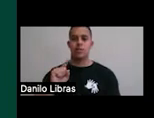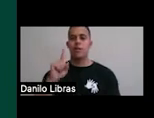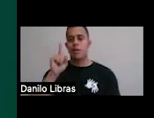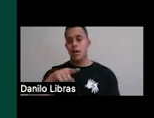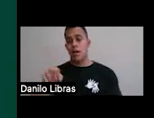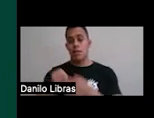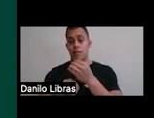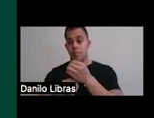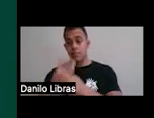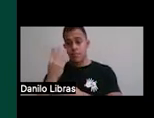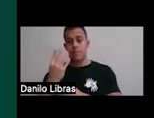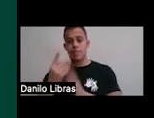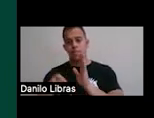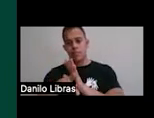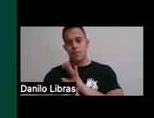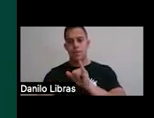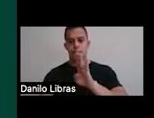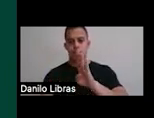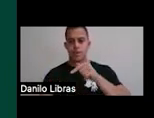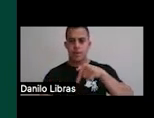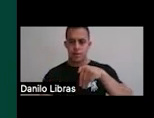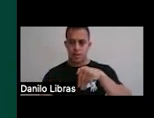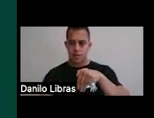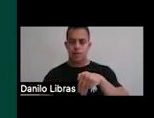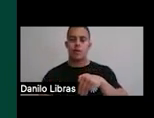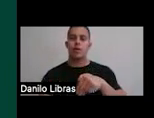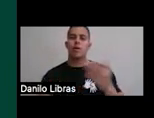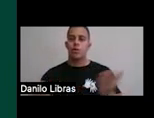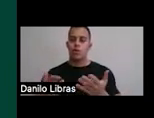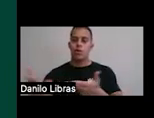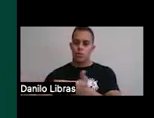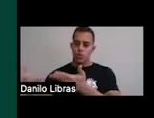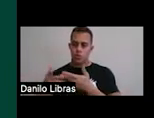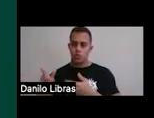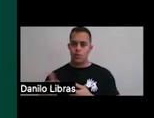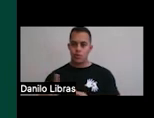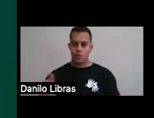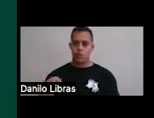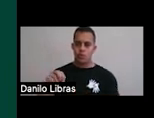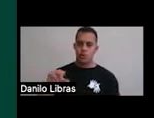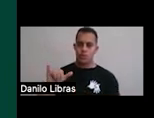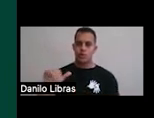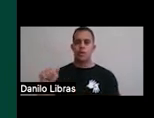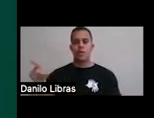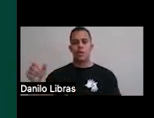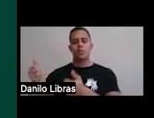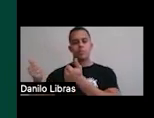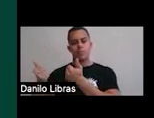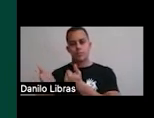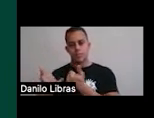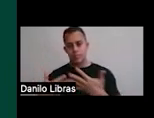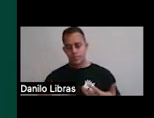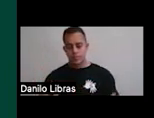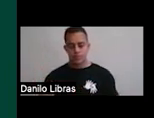então, no IBQM. Então, hoje convidei a professora Mônica para contar um pouquinho essa história para nós. Mônica, eu queria